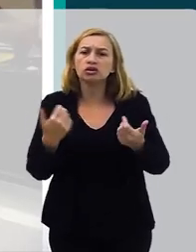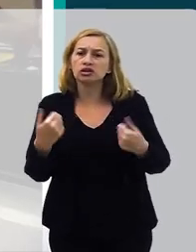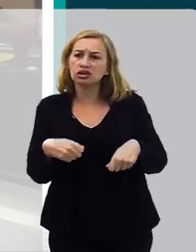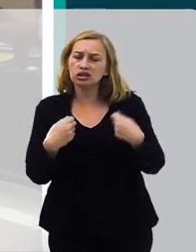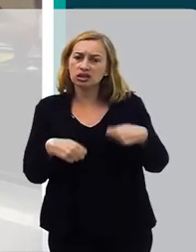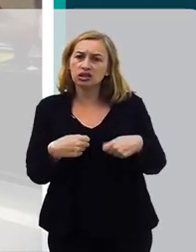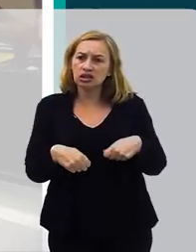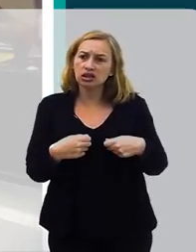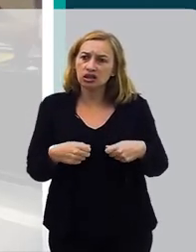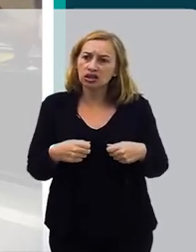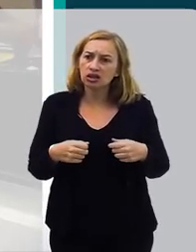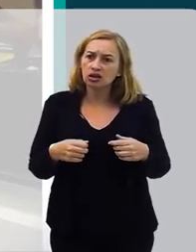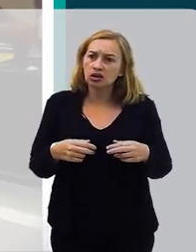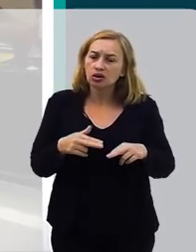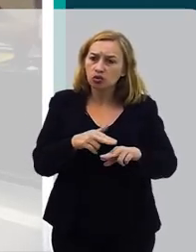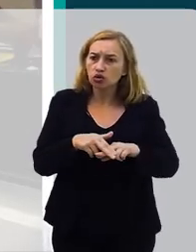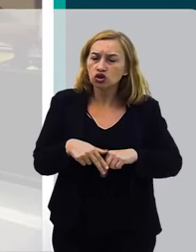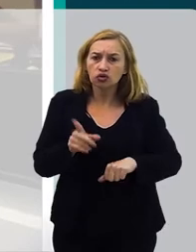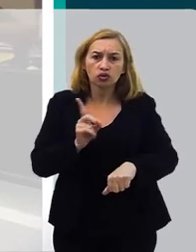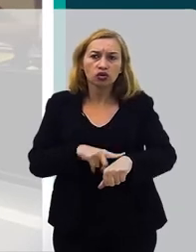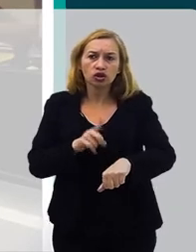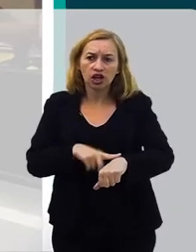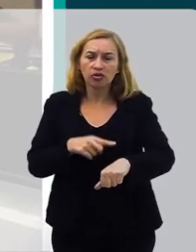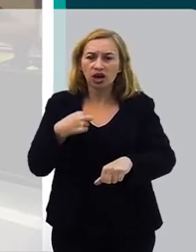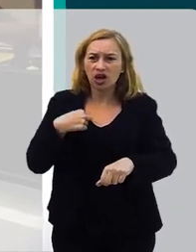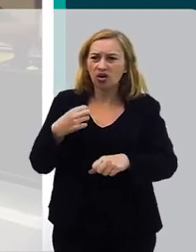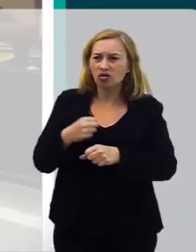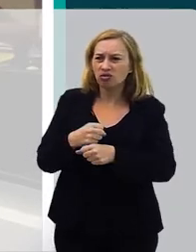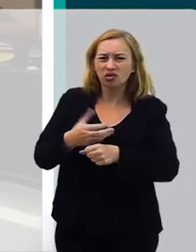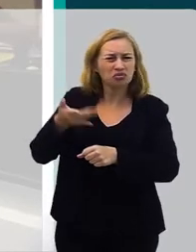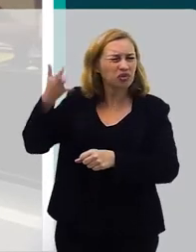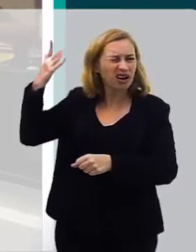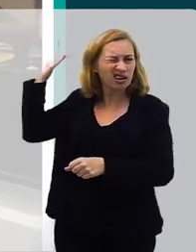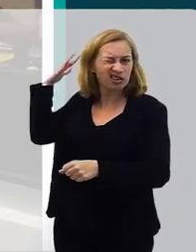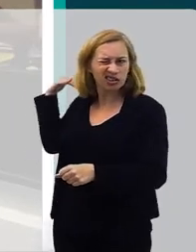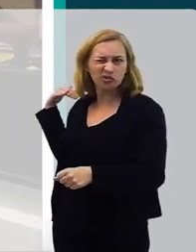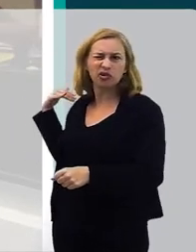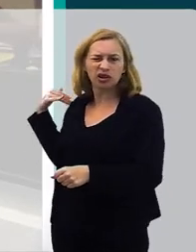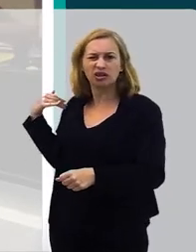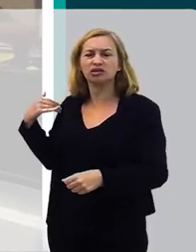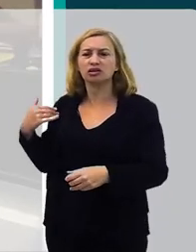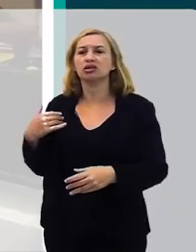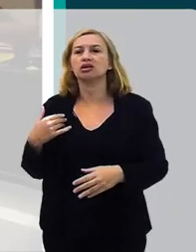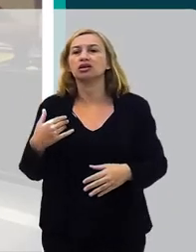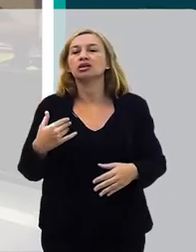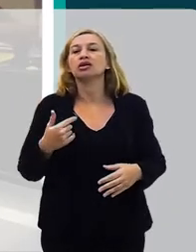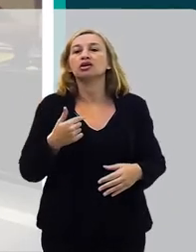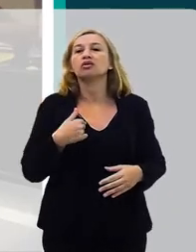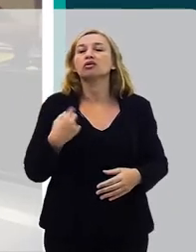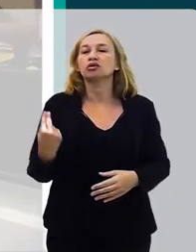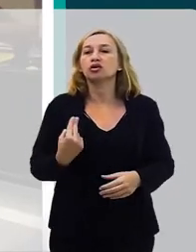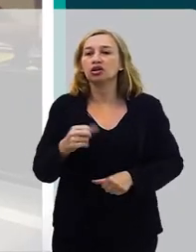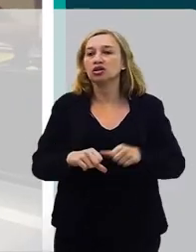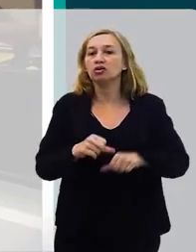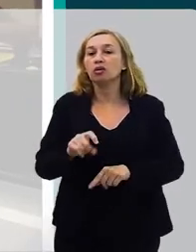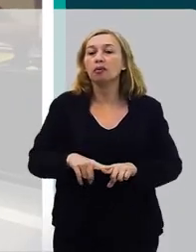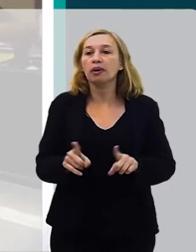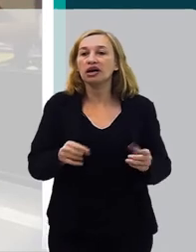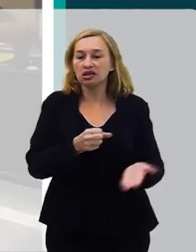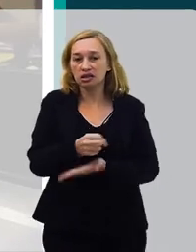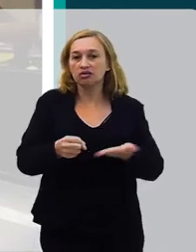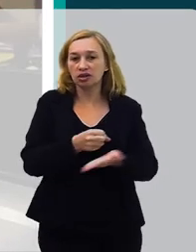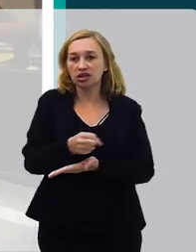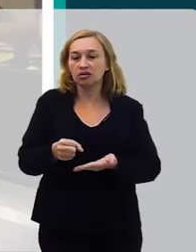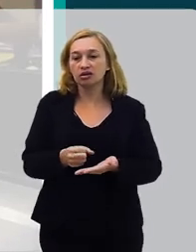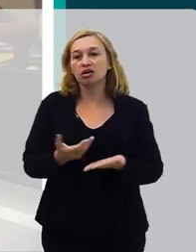todos necessários, né? Até por conta do tempo também que eu fiz a minha retificação, mas